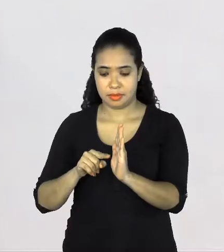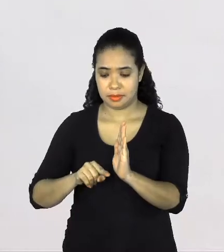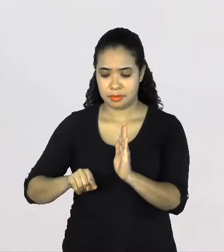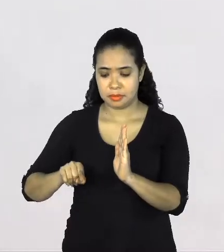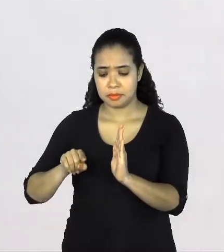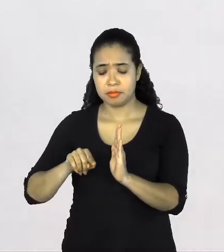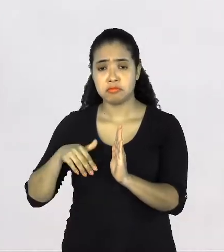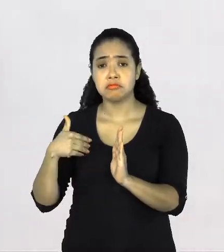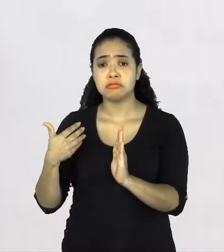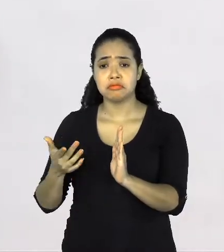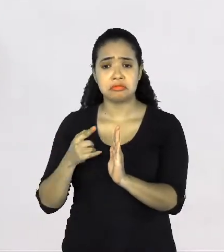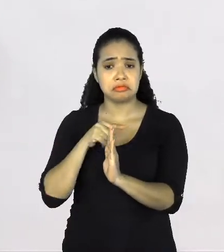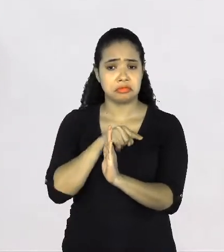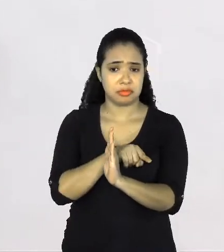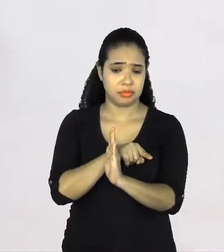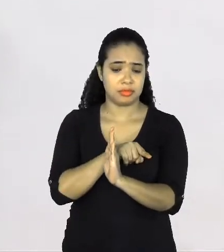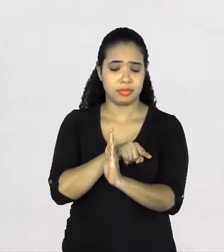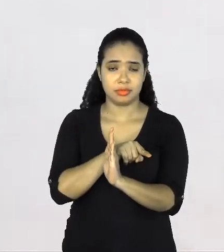5 raiz de 3